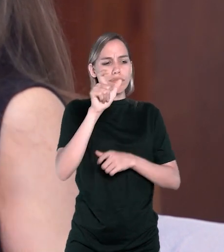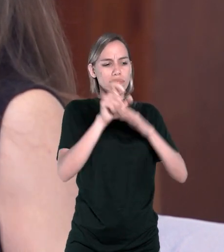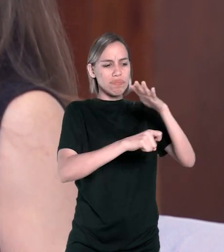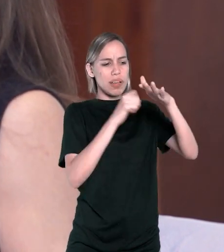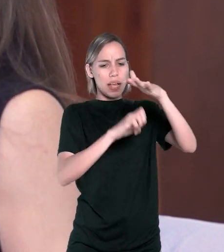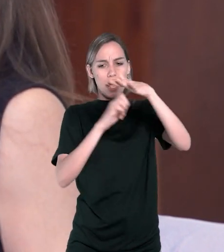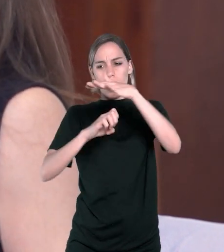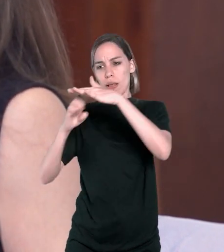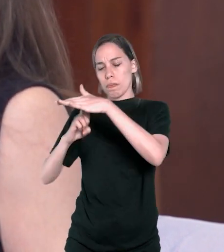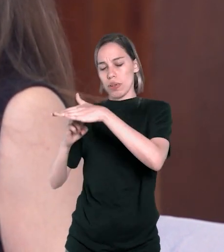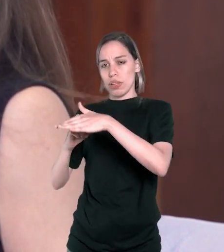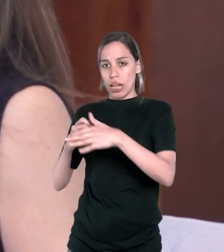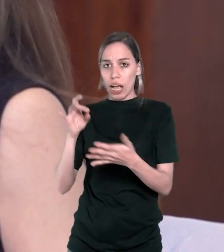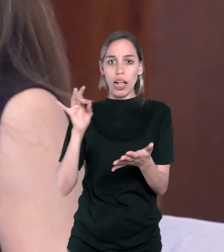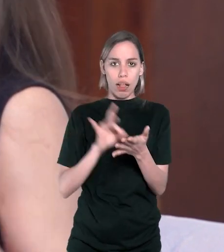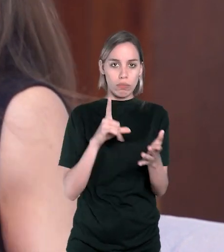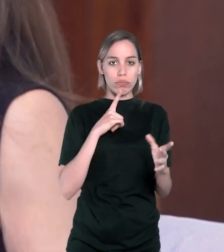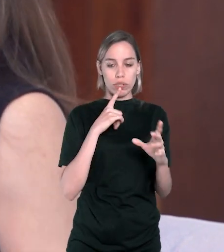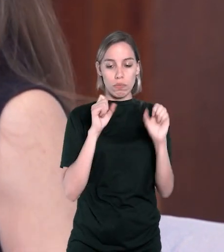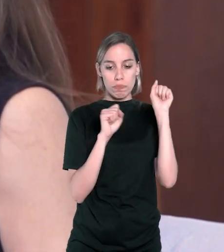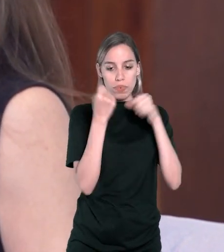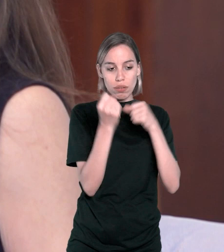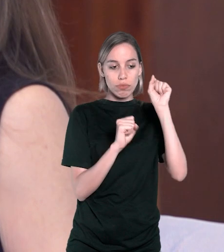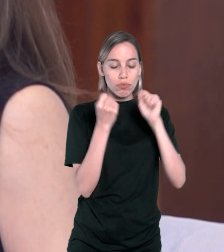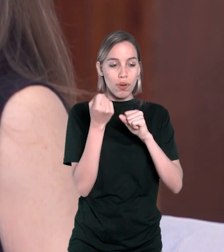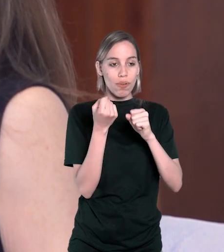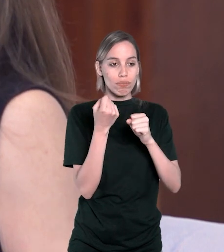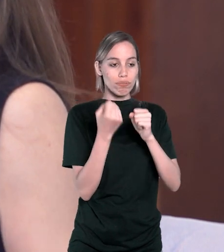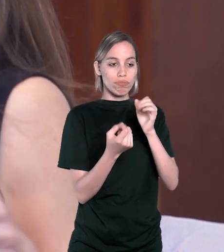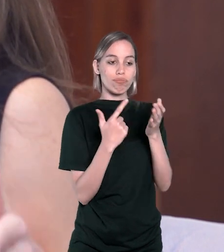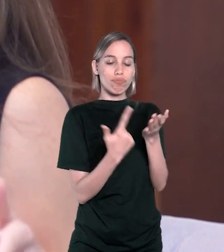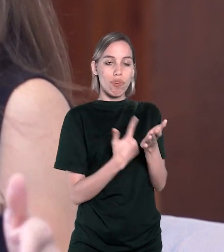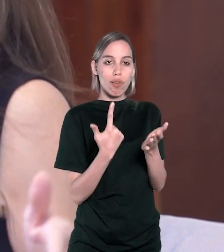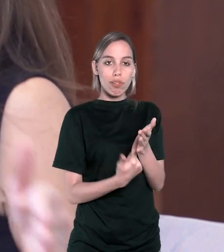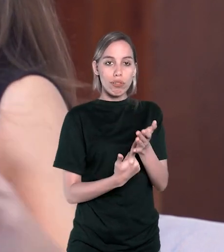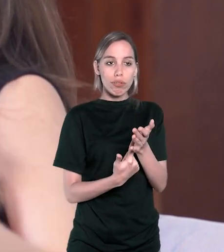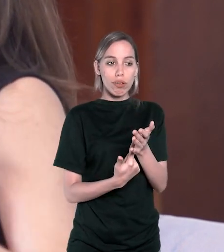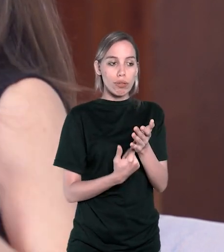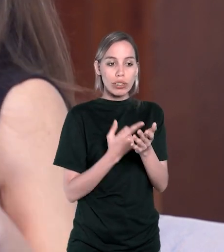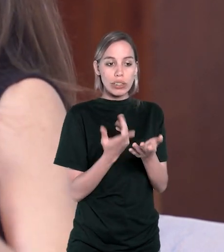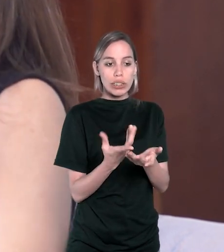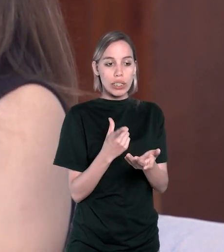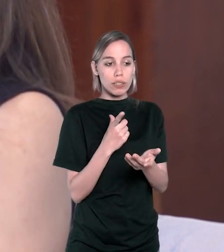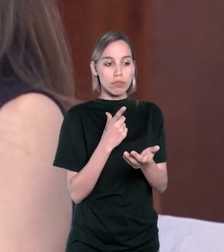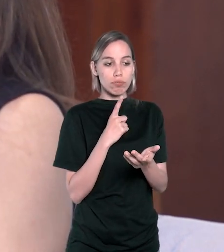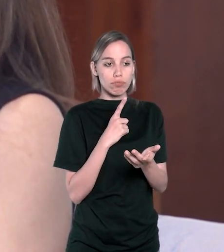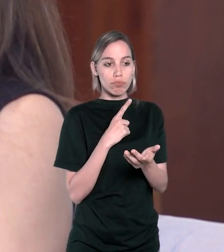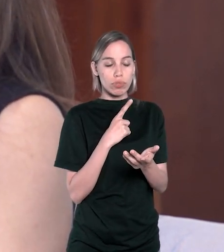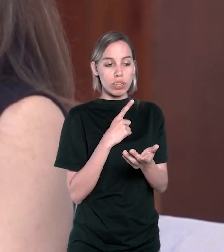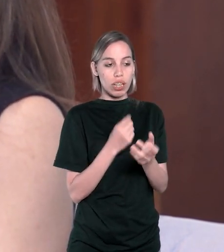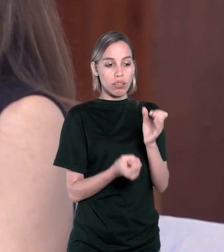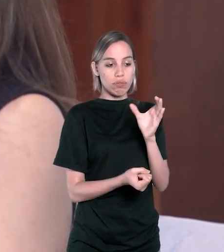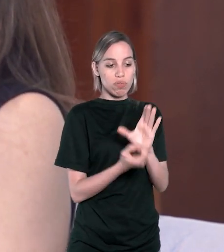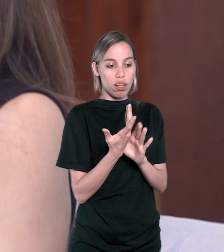uma indústria do livro que é incomparável com nenhum outro país do mundo. Então, existe realmente uma formação de